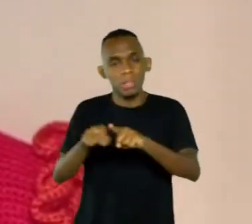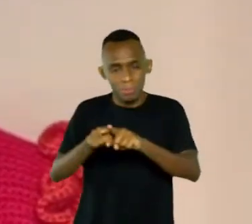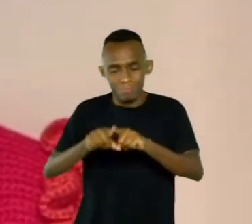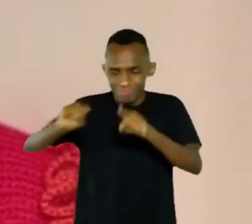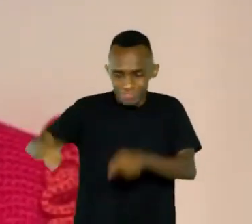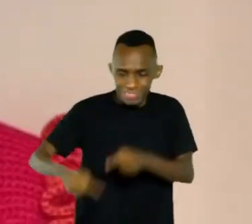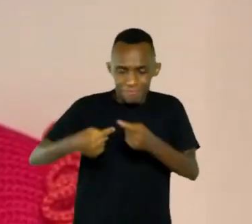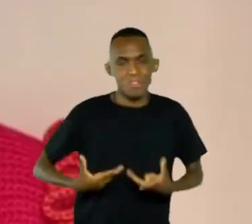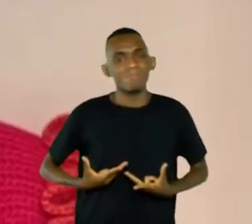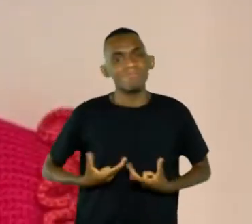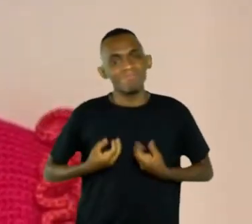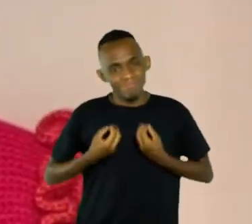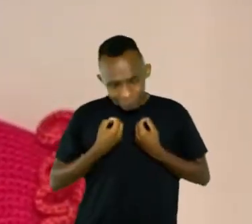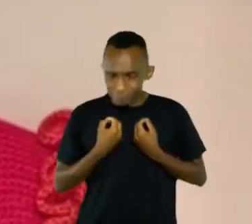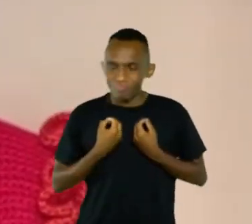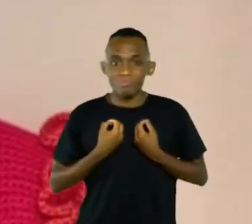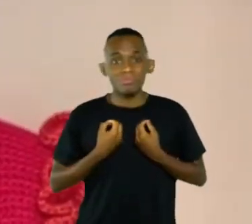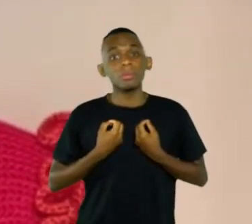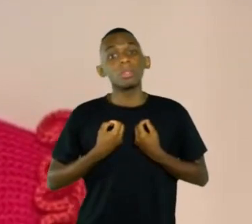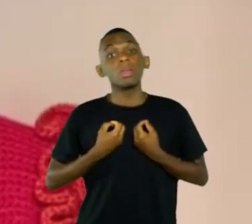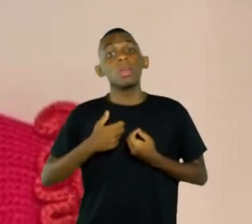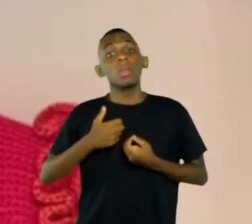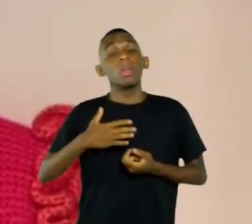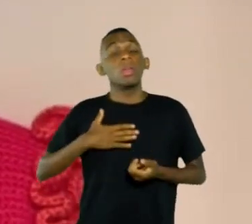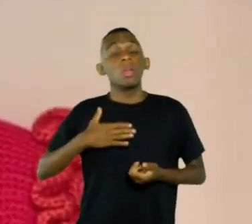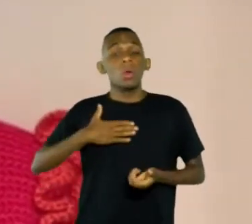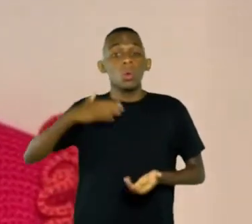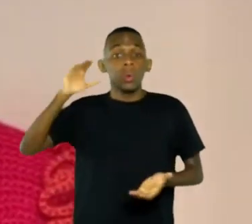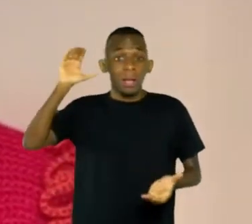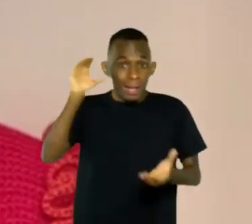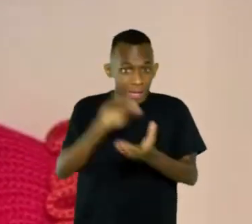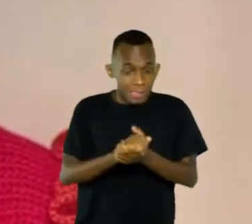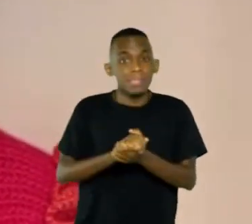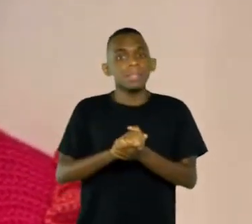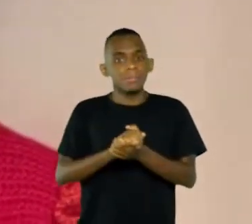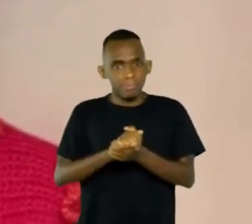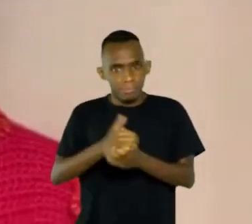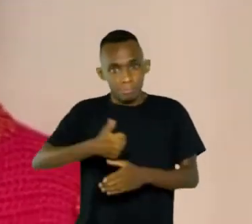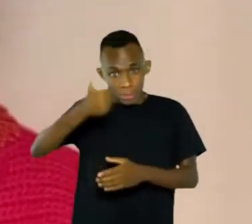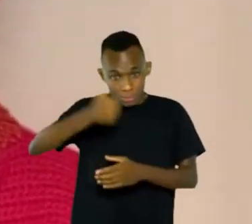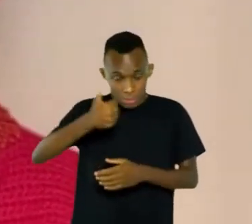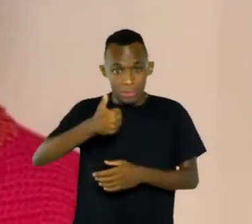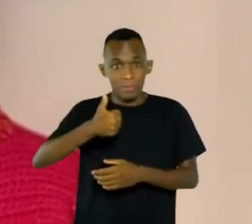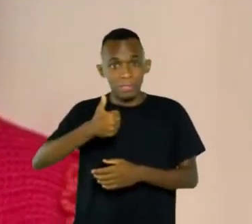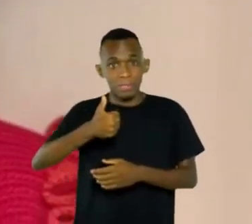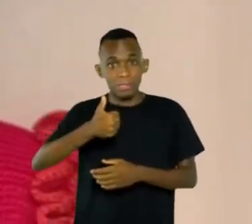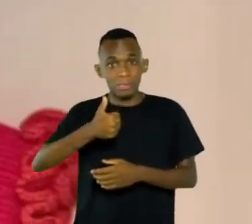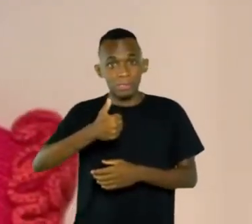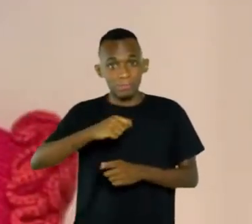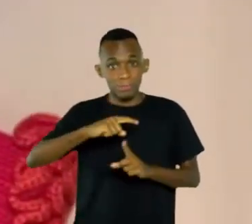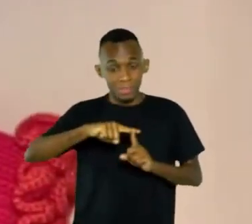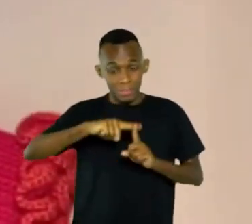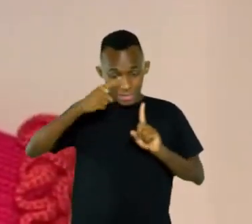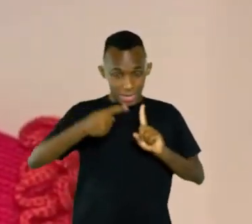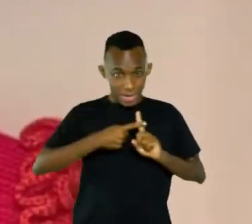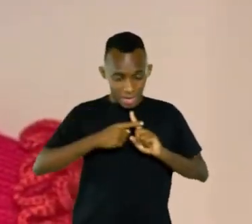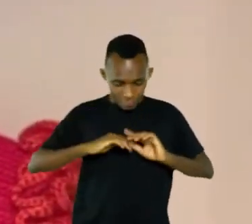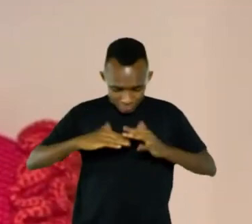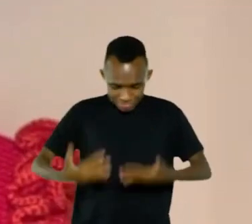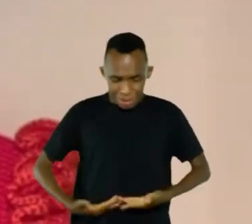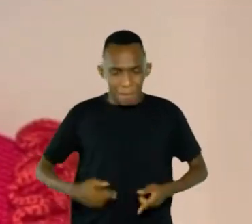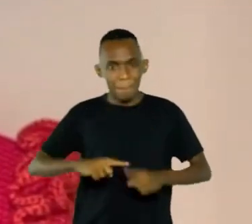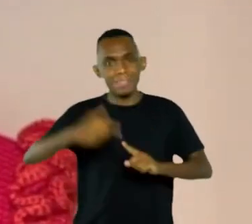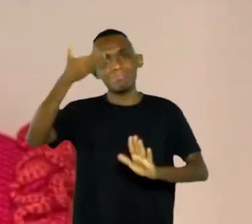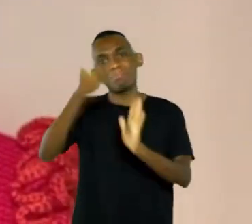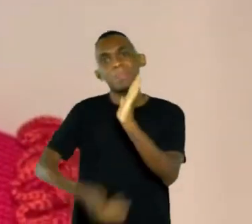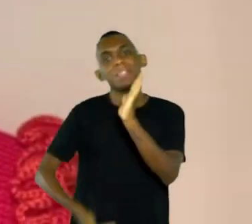de novo. Aí eu me casei pela primeira vez. Engravidei, perdi o bebê rapidamente, perdi antes de 2 meses